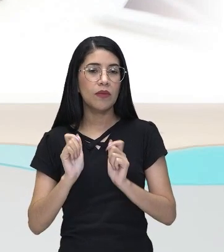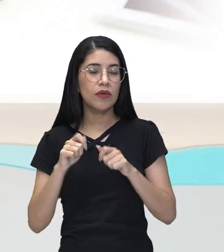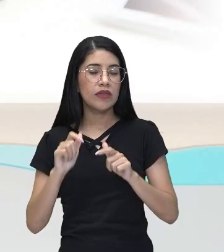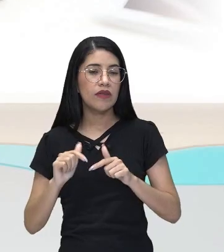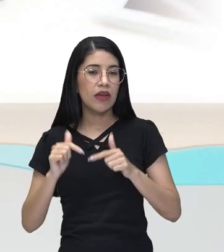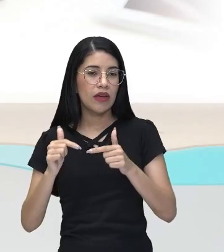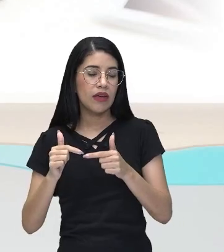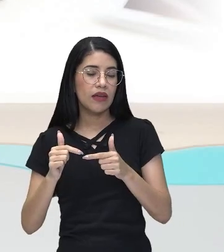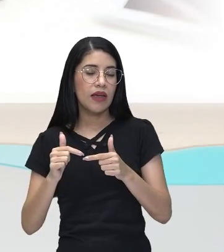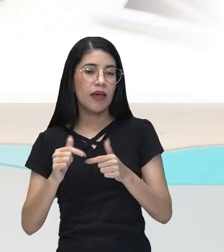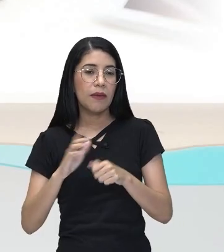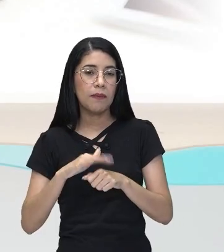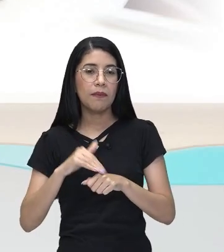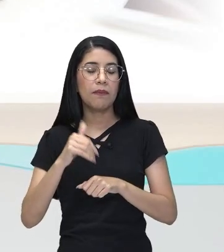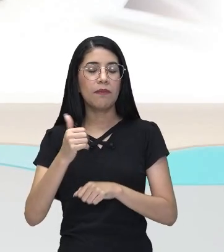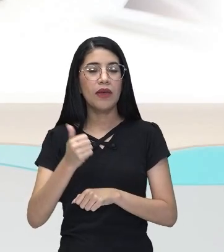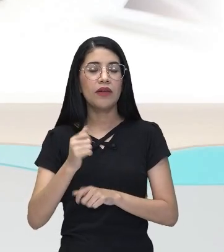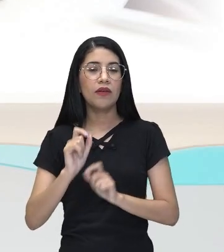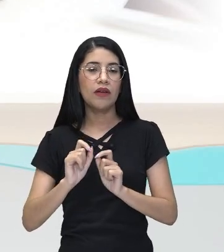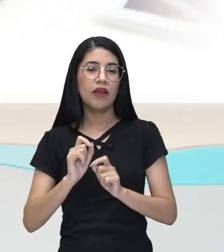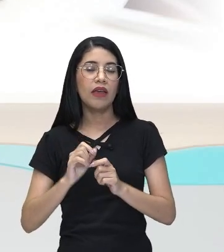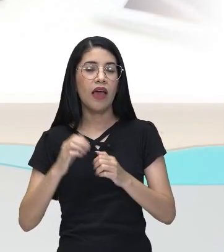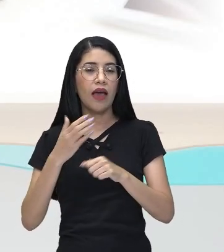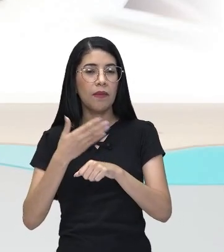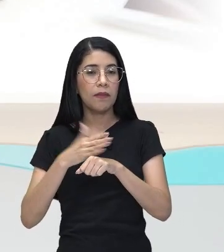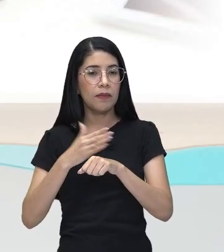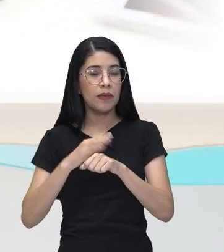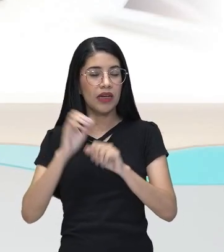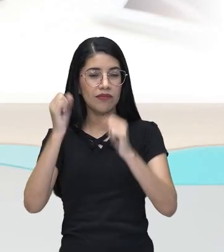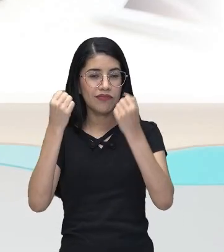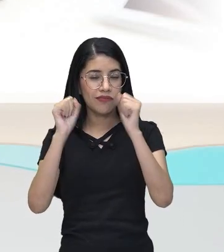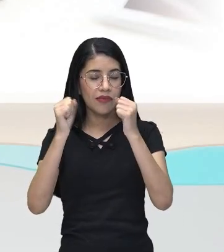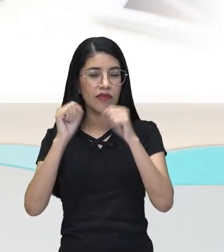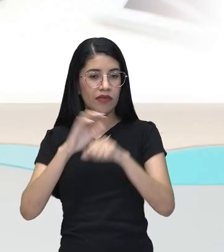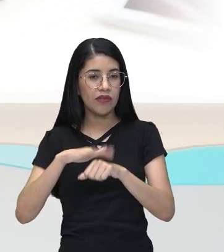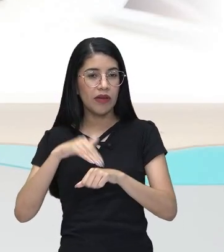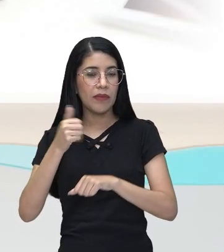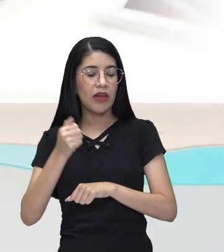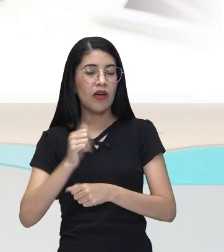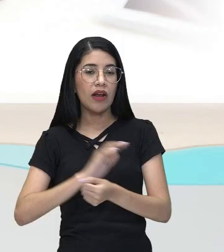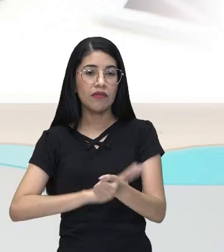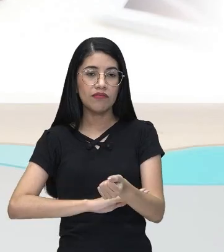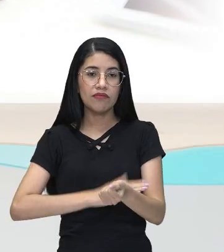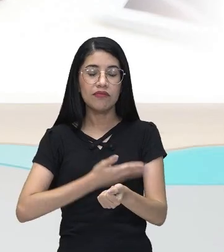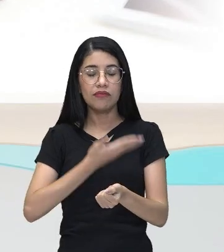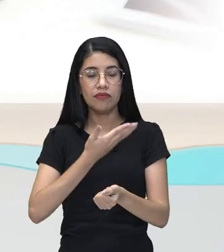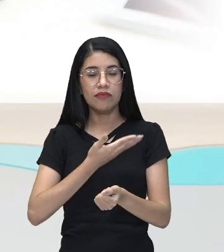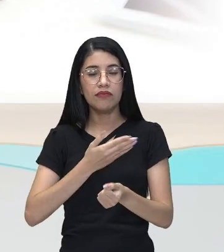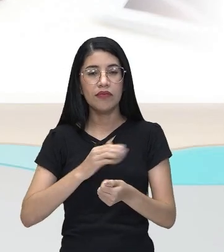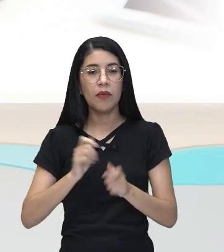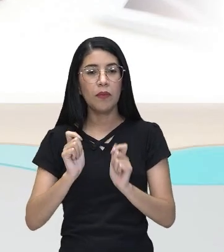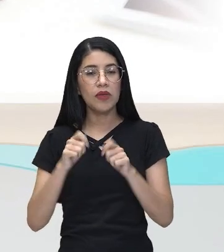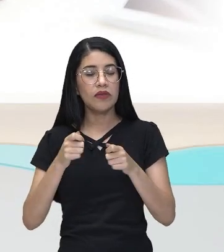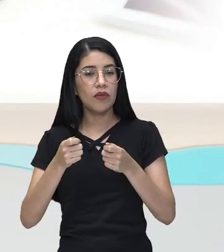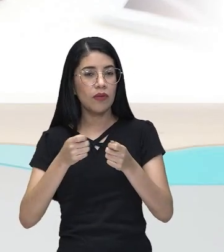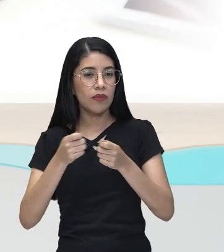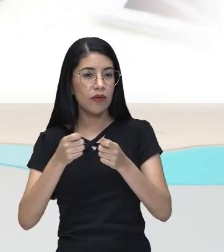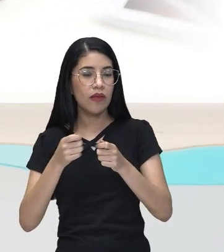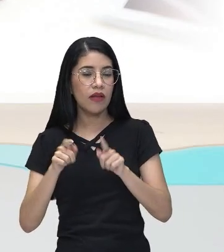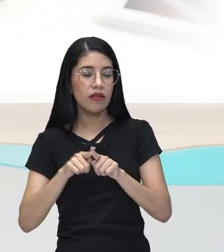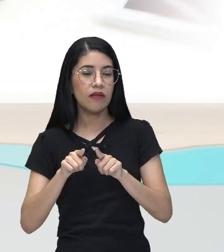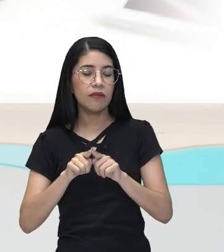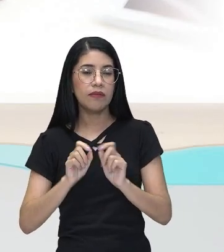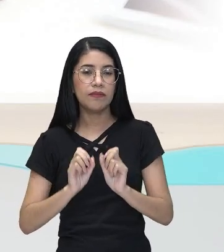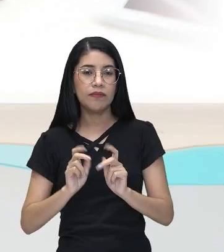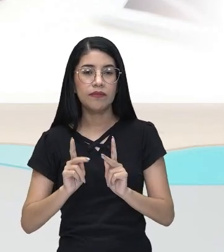vai melhorar, a atividade física vai melhorar a sua hipertensão arterial, a sua parte de